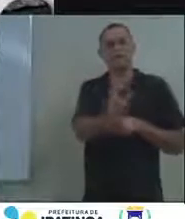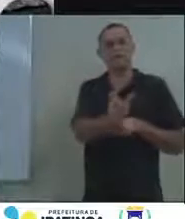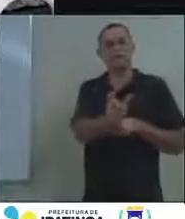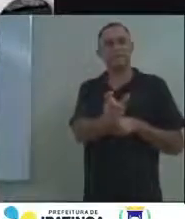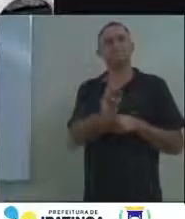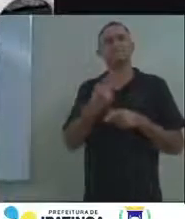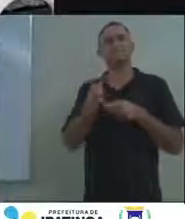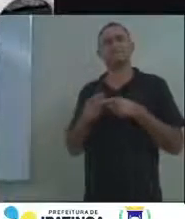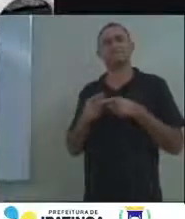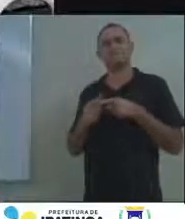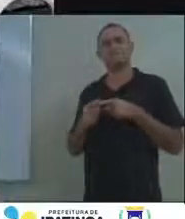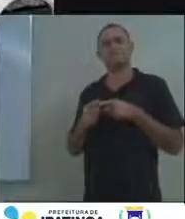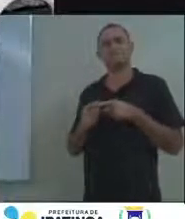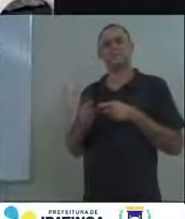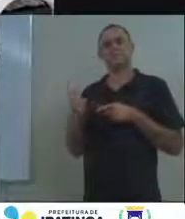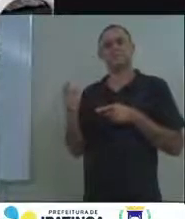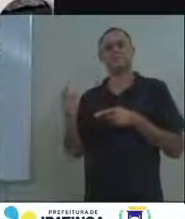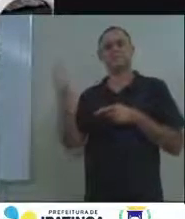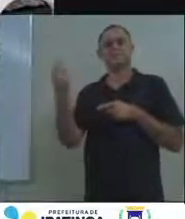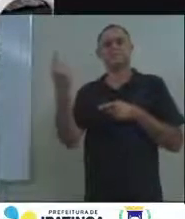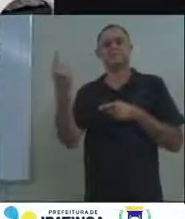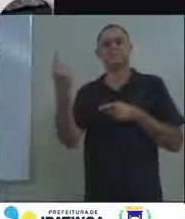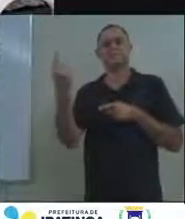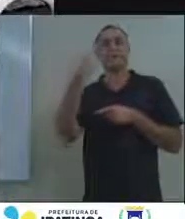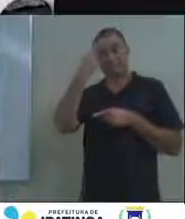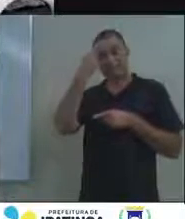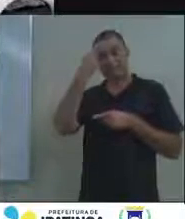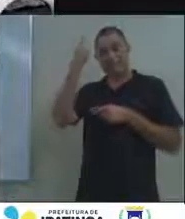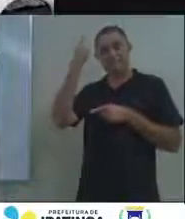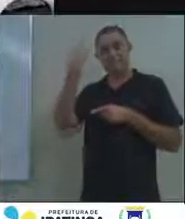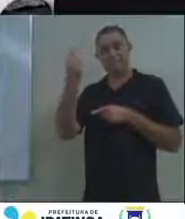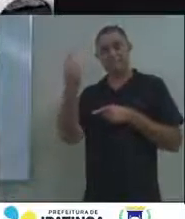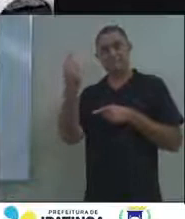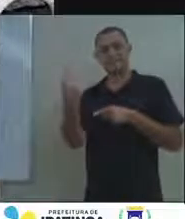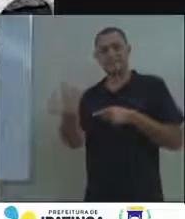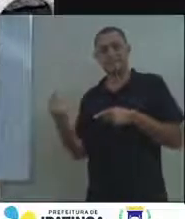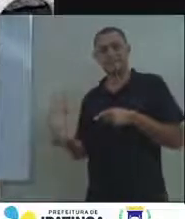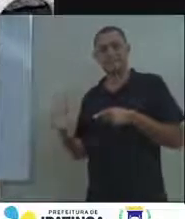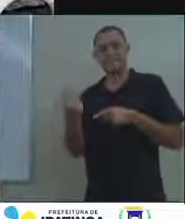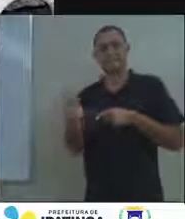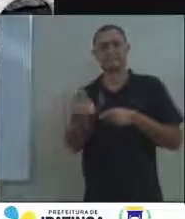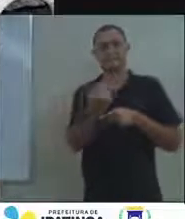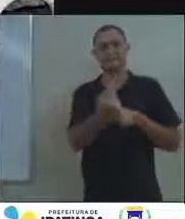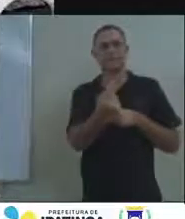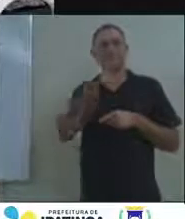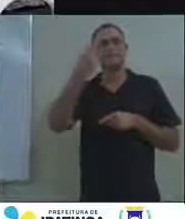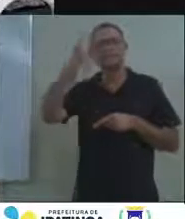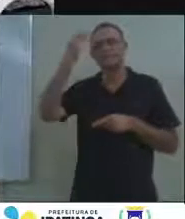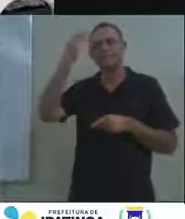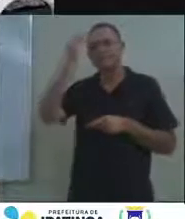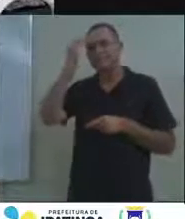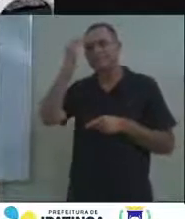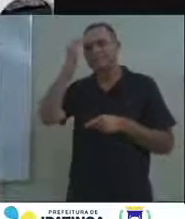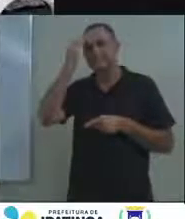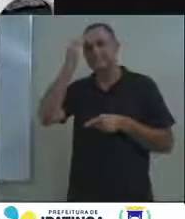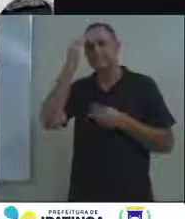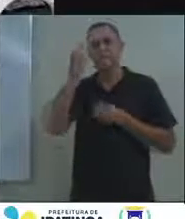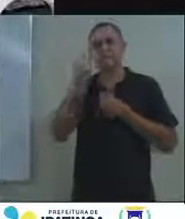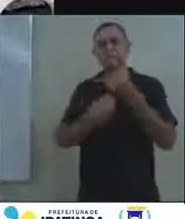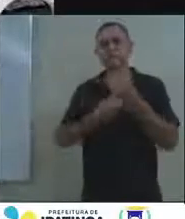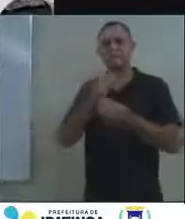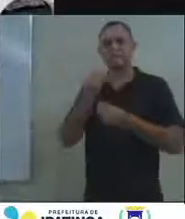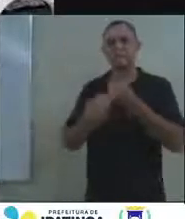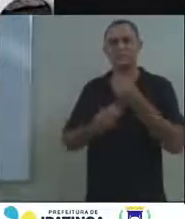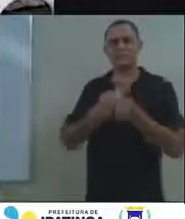programa, mas eu vou entender a demanda de cada professor para eu entender onde que está adoecendo